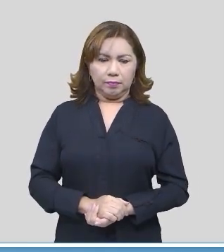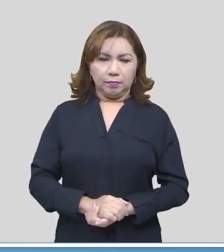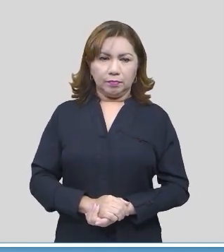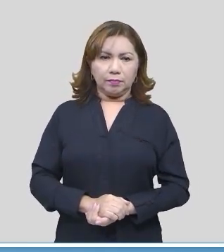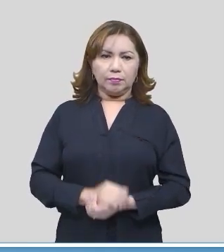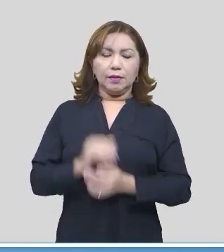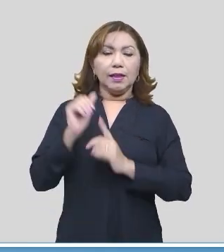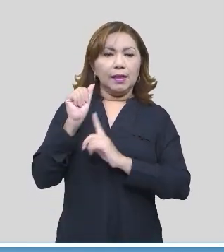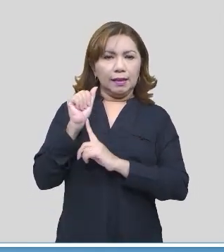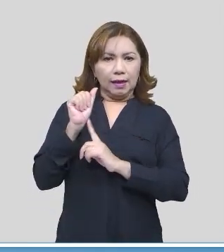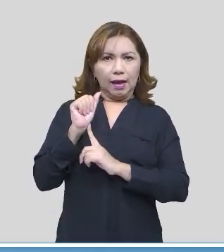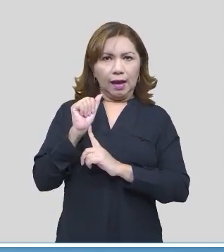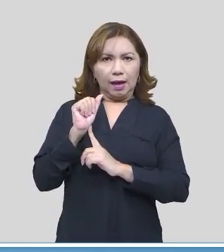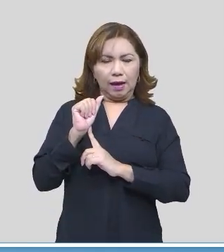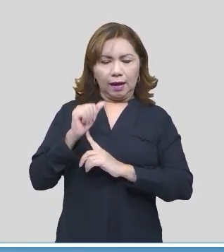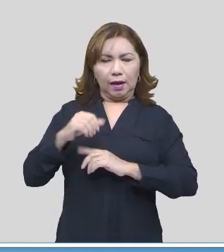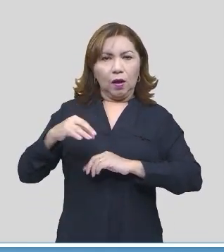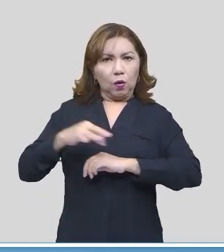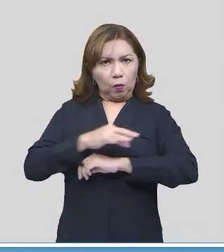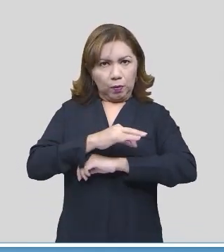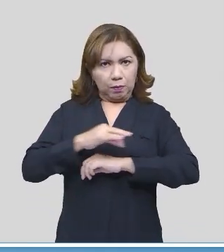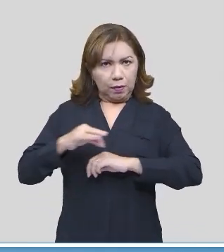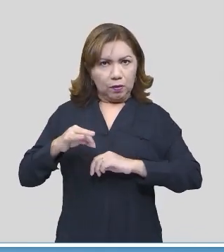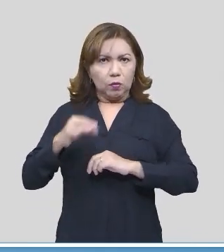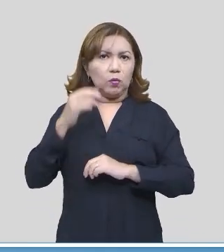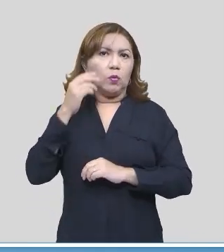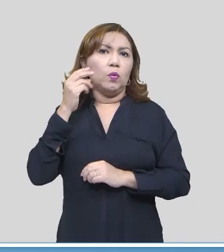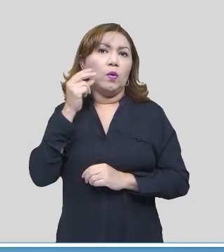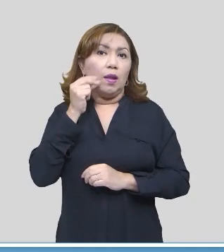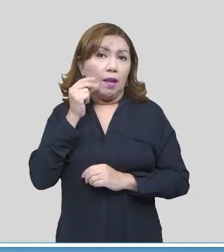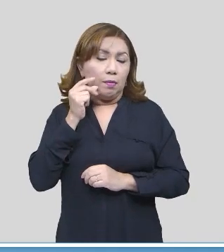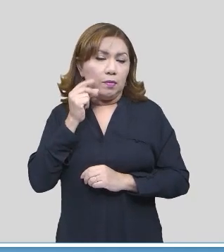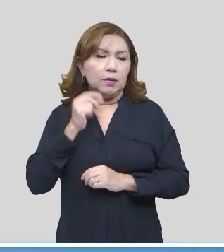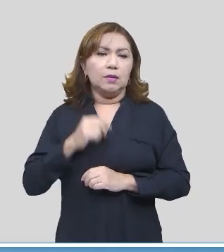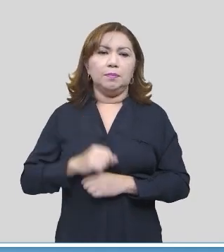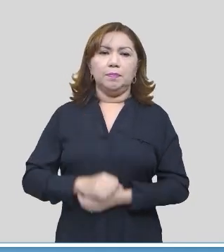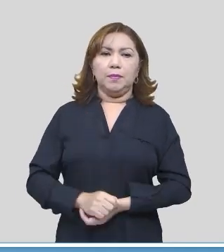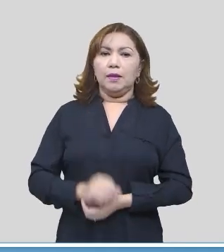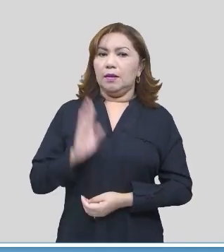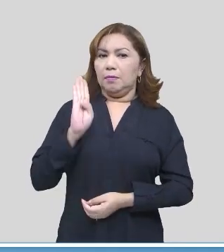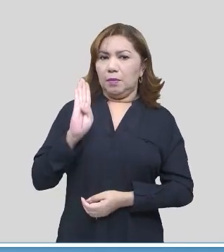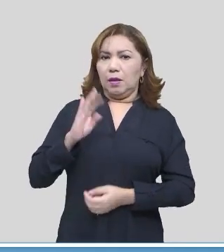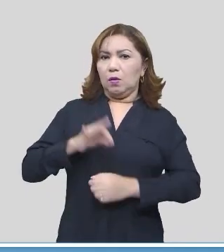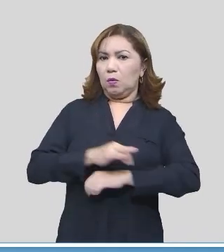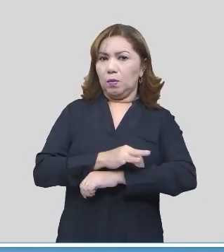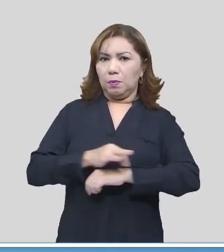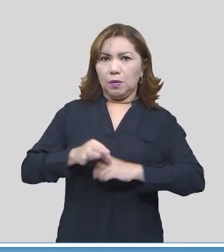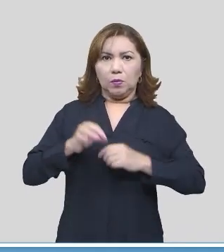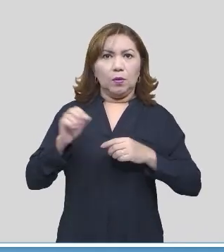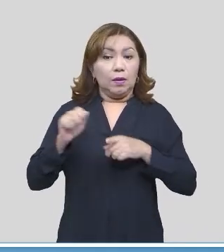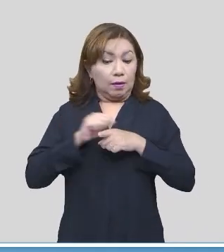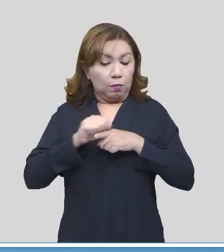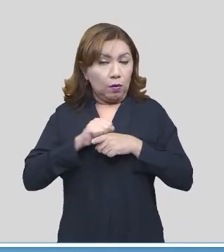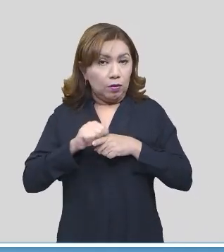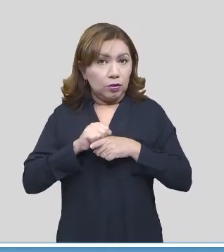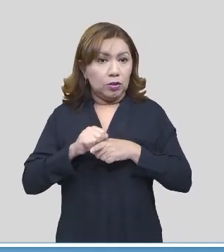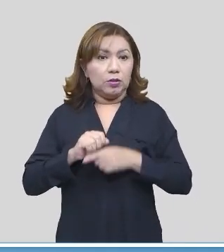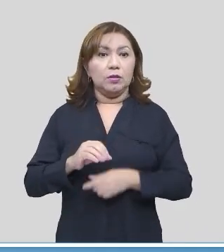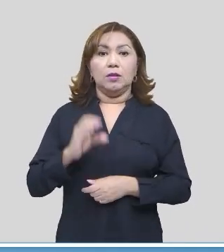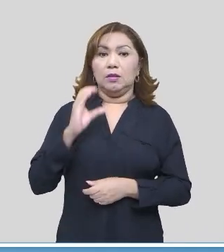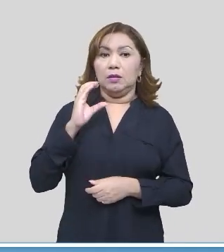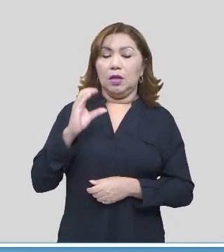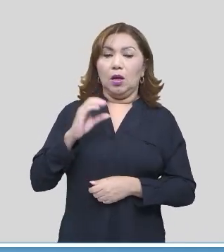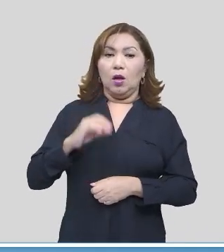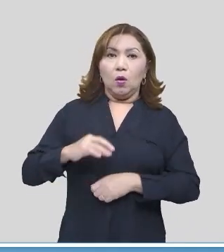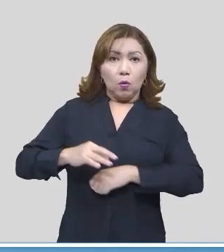Letra A, comprimento do lápis. Letra B, comprimento da borracha. Letra